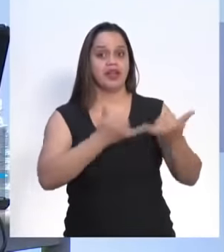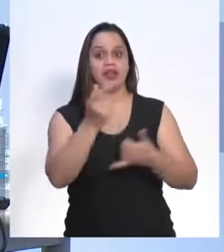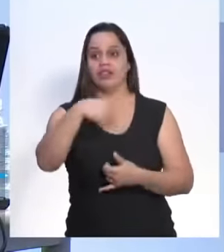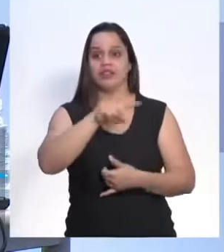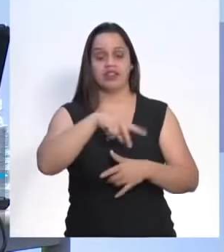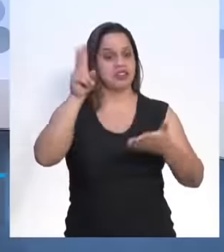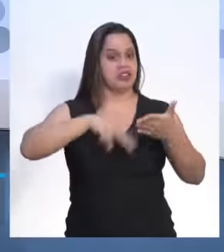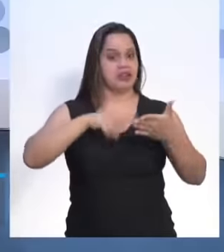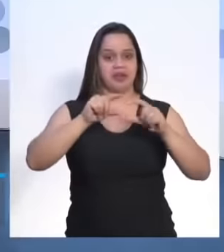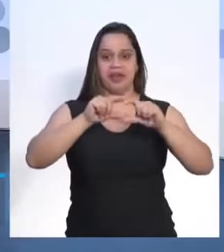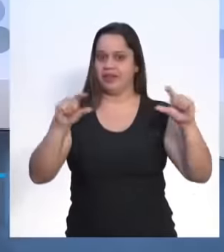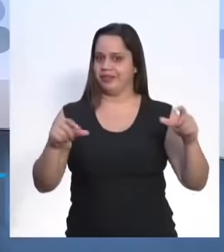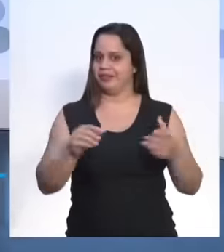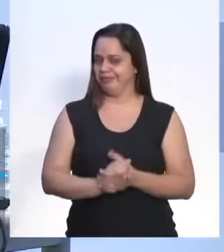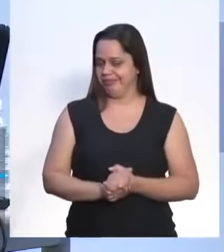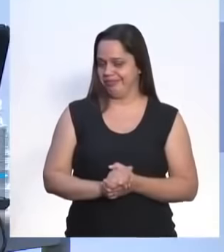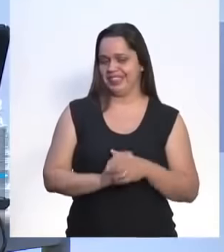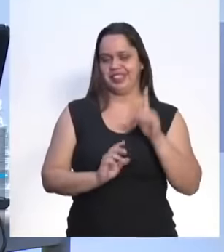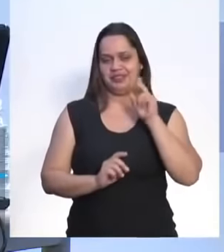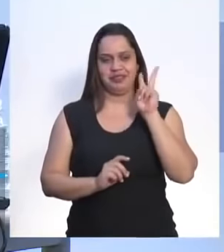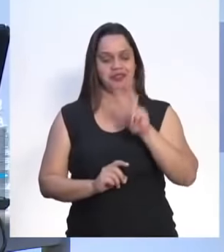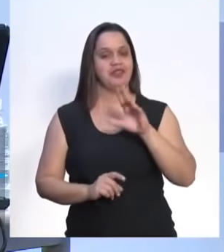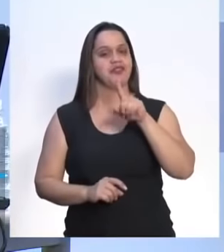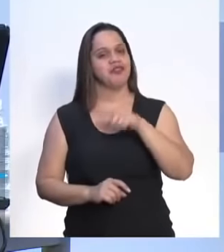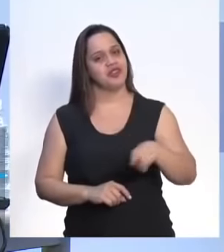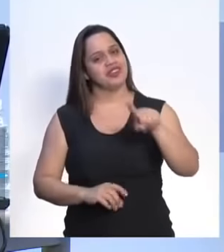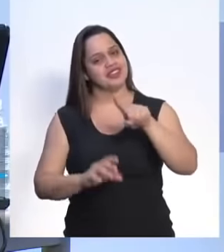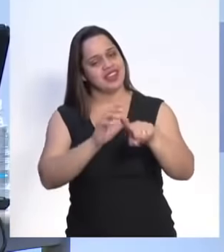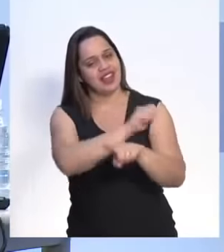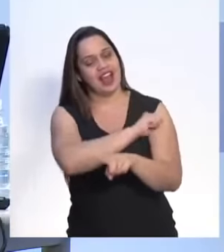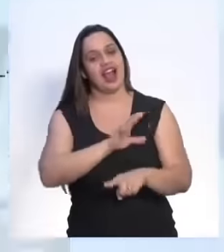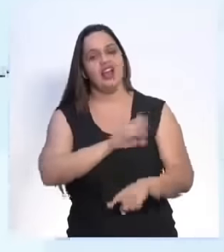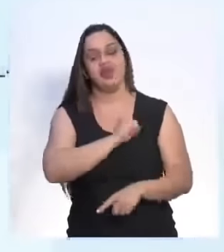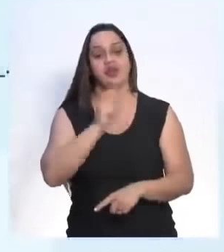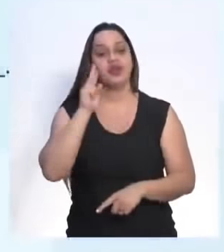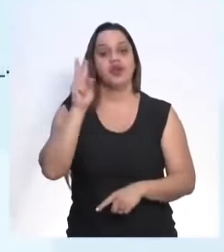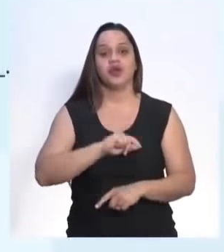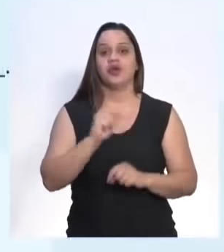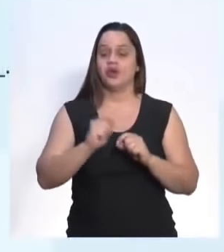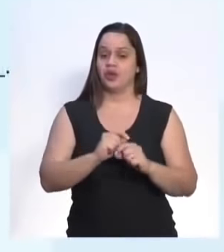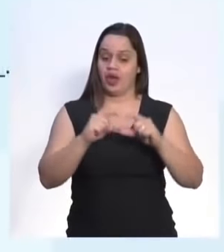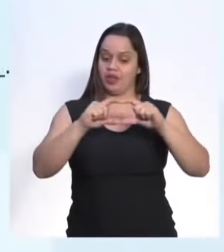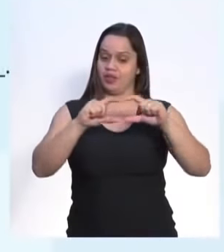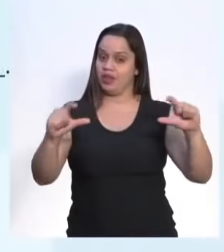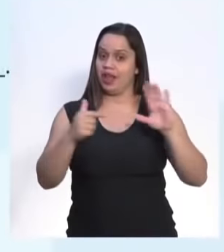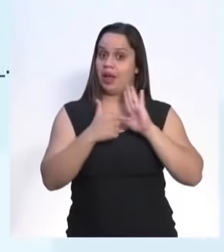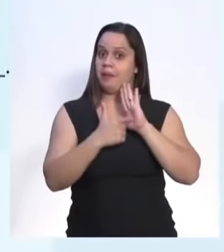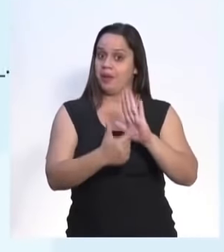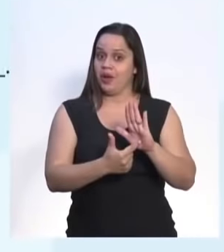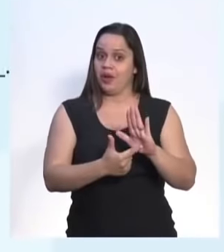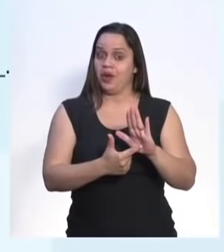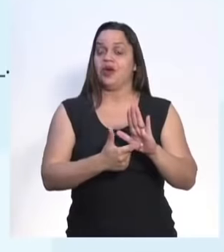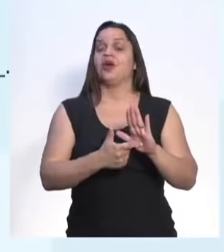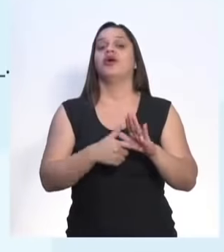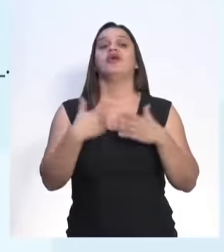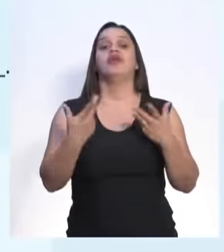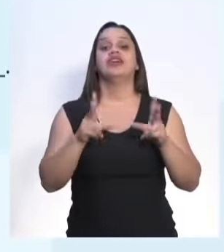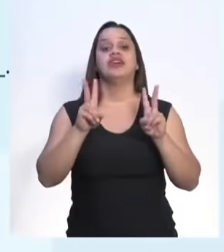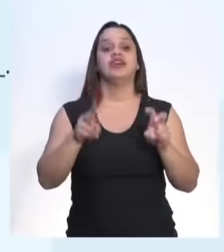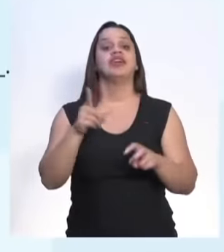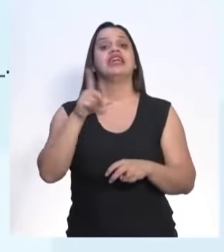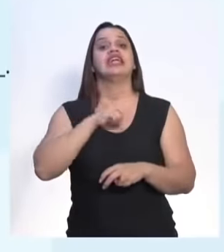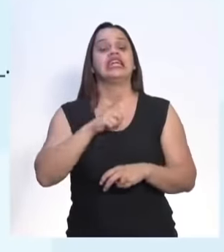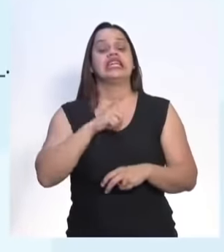é, gente. Seguinte, amores. Quando a Pro coloca lá, no trecho em destaque... Qual é o destaque, temos uma, né,